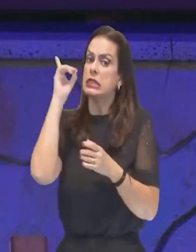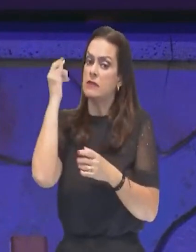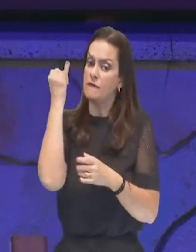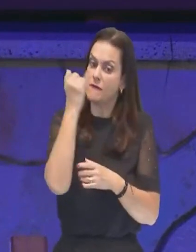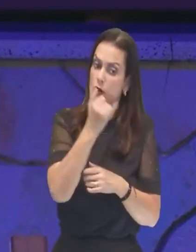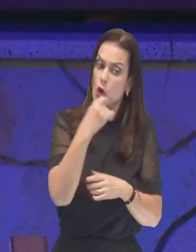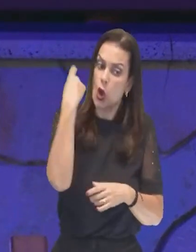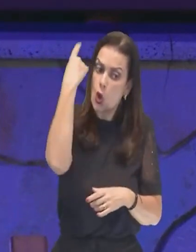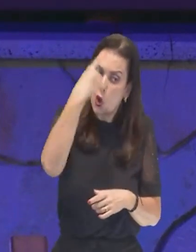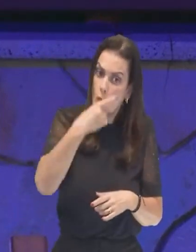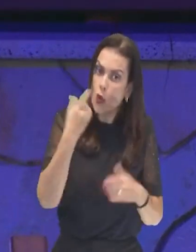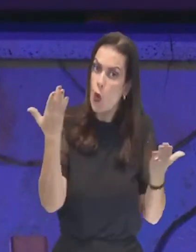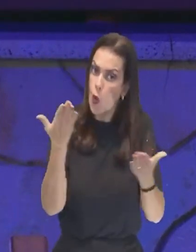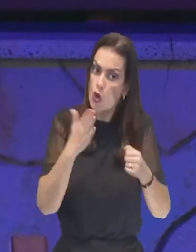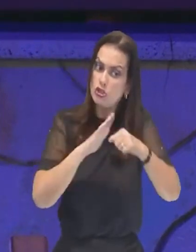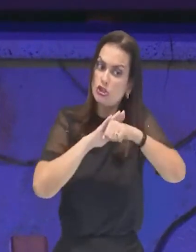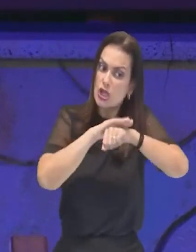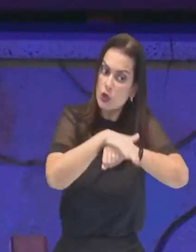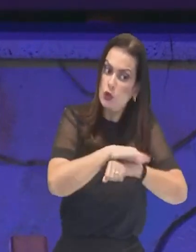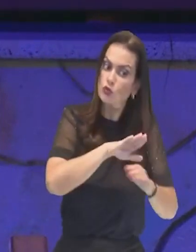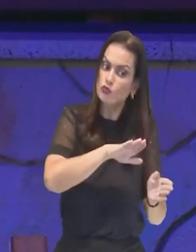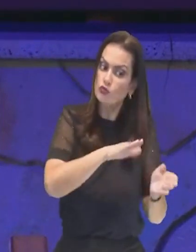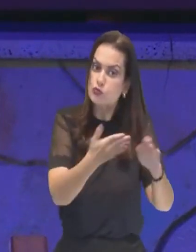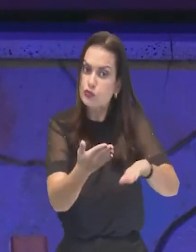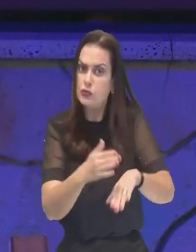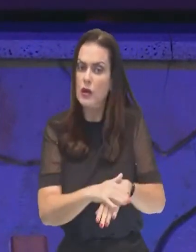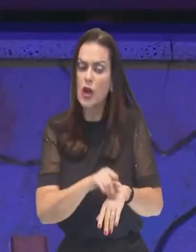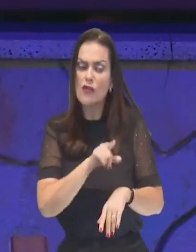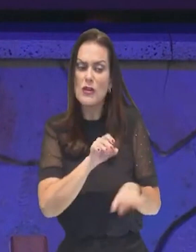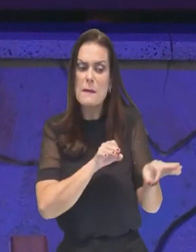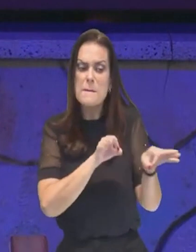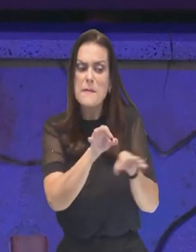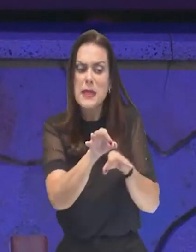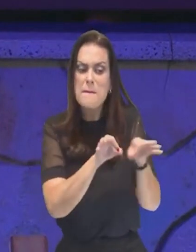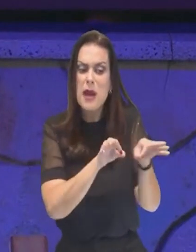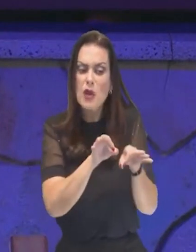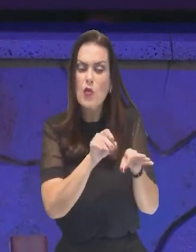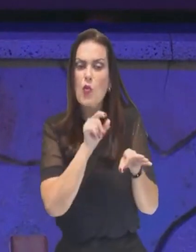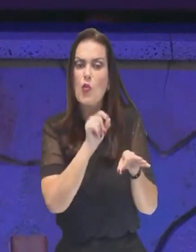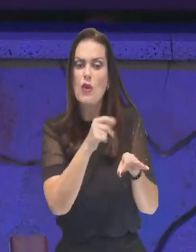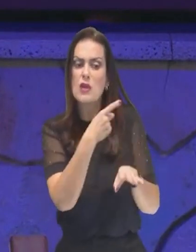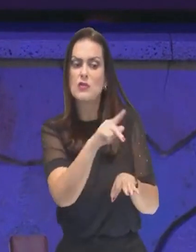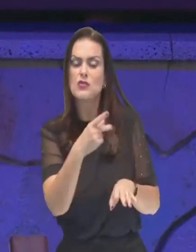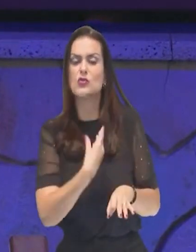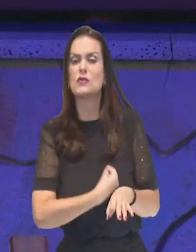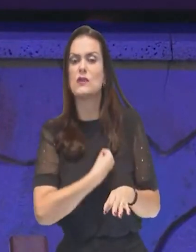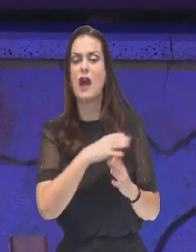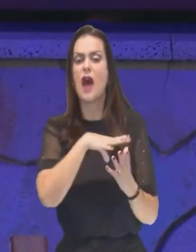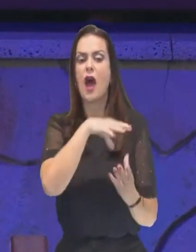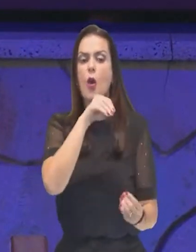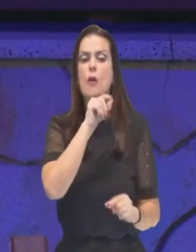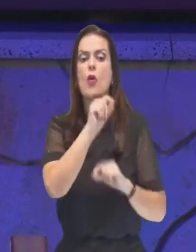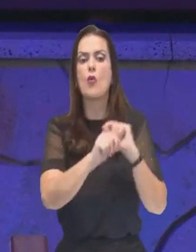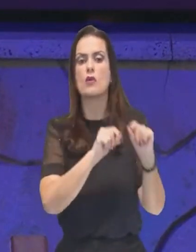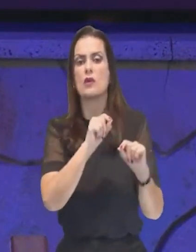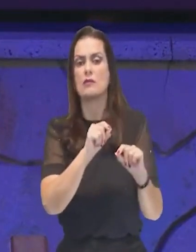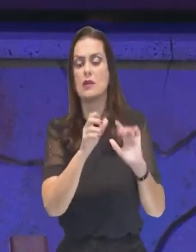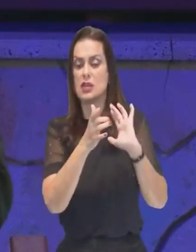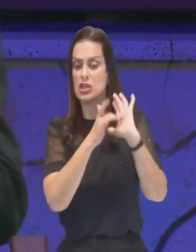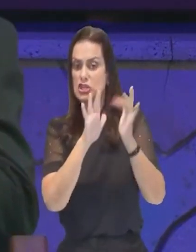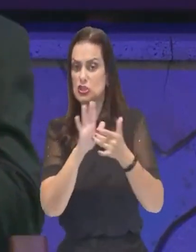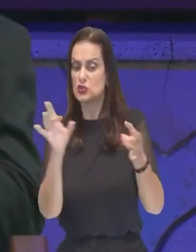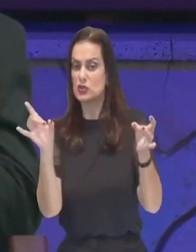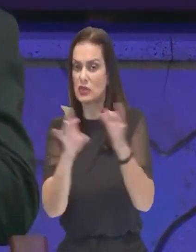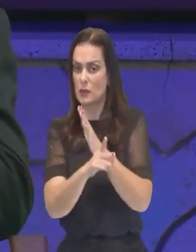tua alma, e o que tens preparado para quem será? Então Jesus concluiu essa parábola